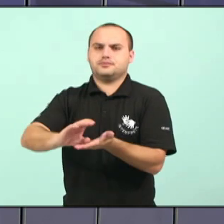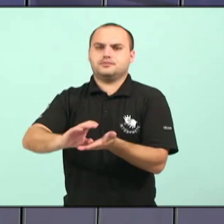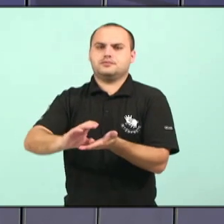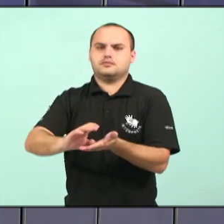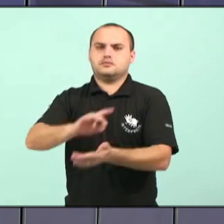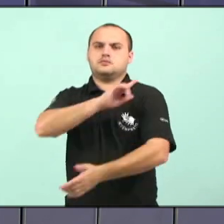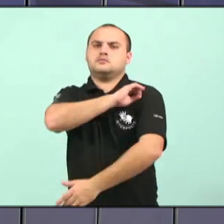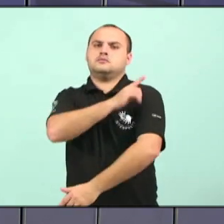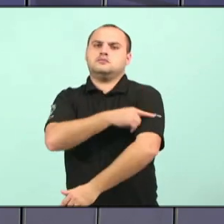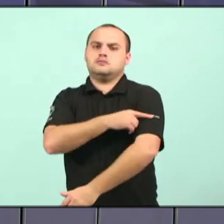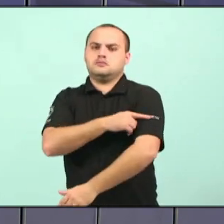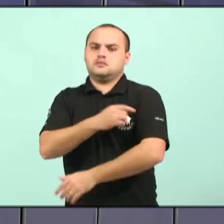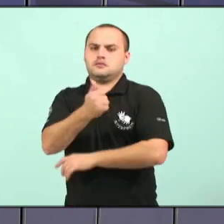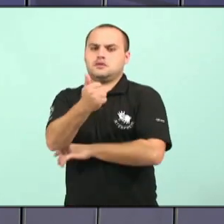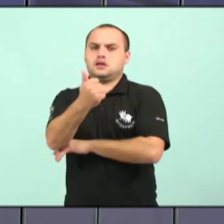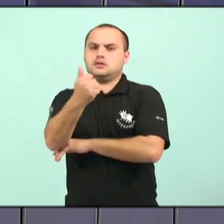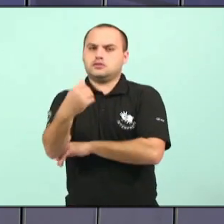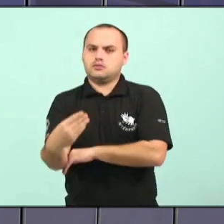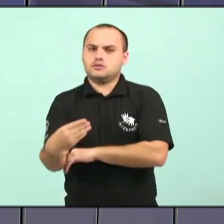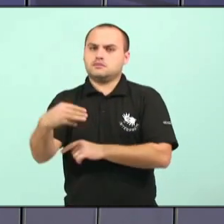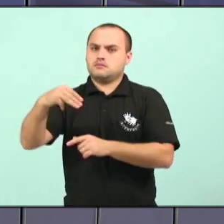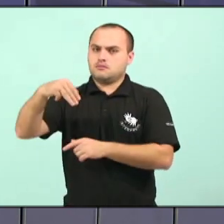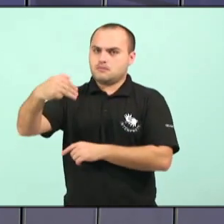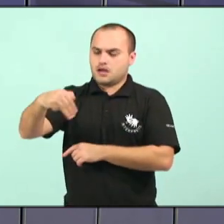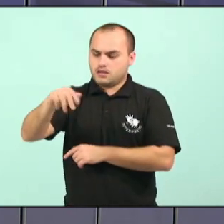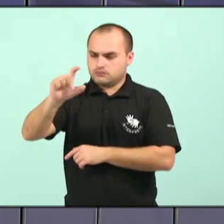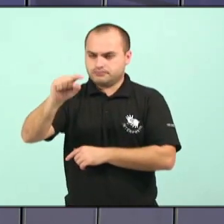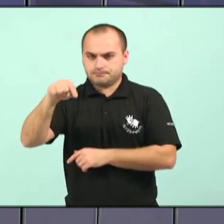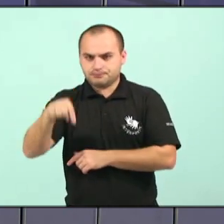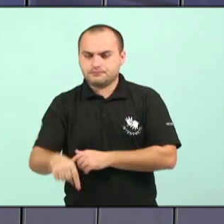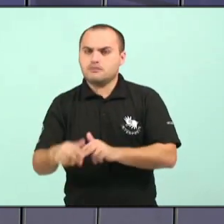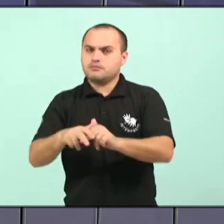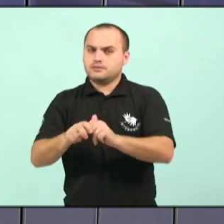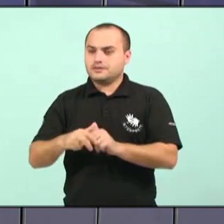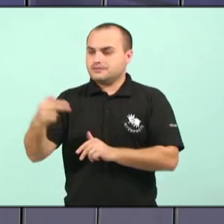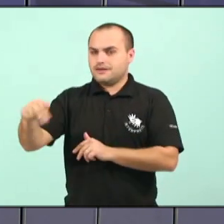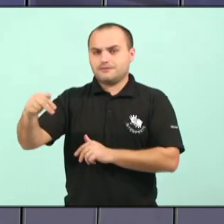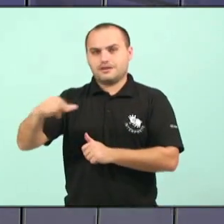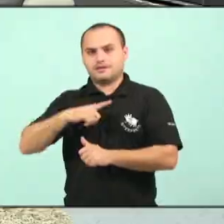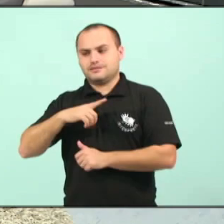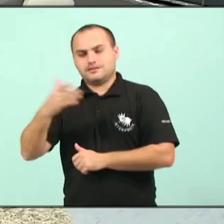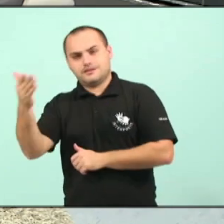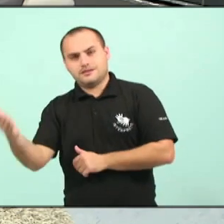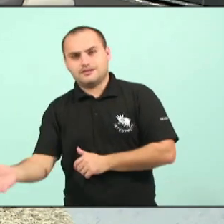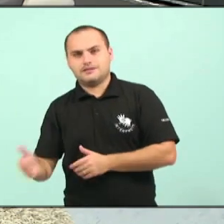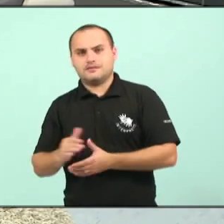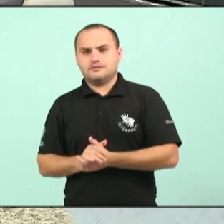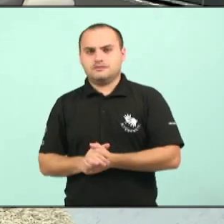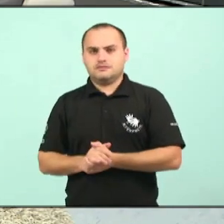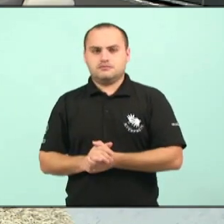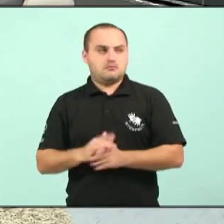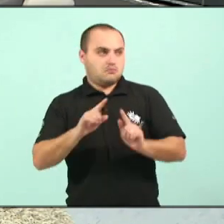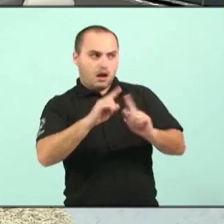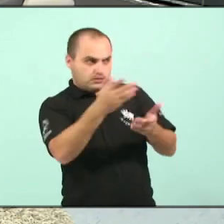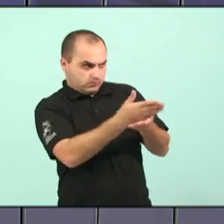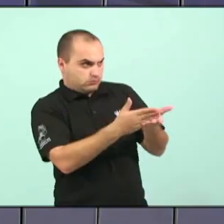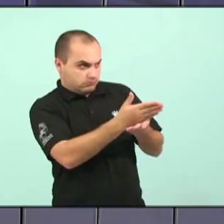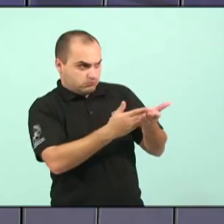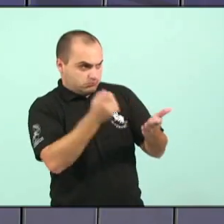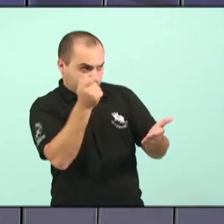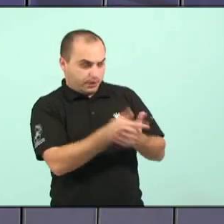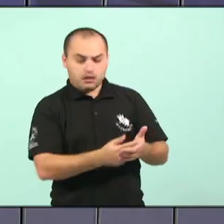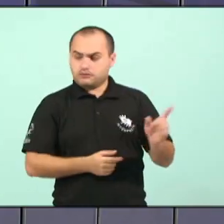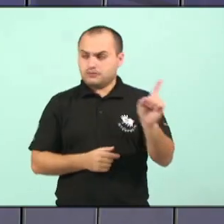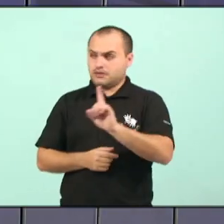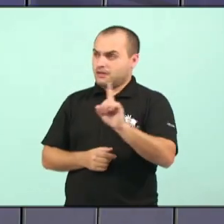deixa o rio em 14 metros de profundidade, por isso que Navegantes está lá. Né? E que eles não repartem o dinheirinho, e que não